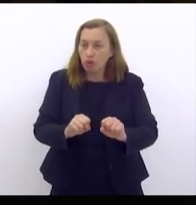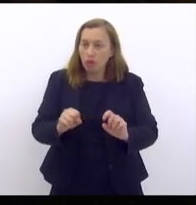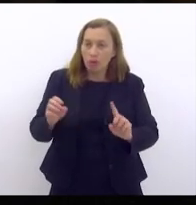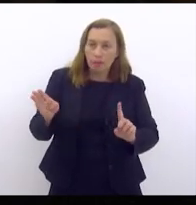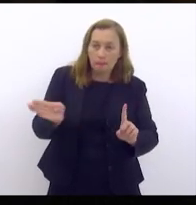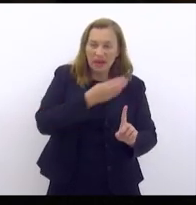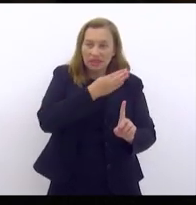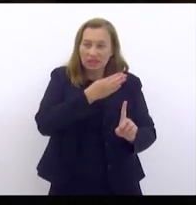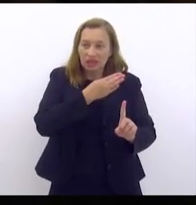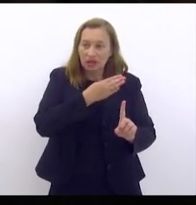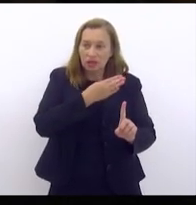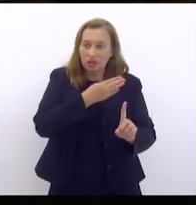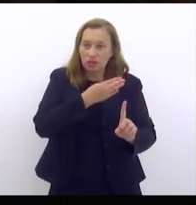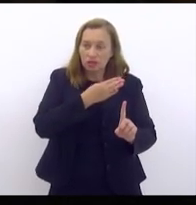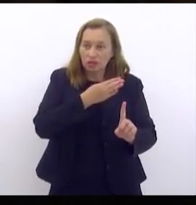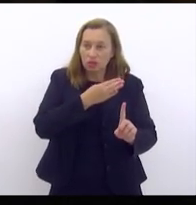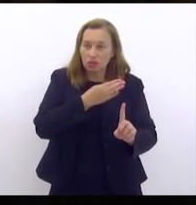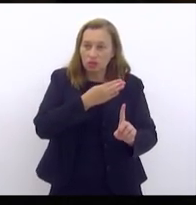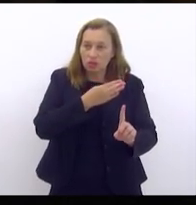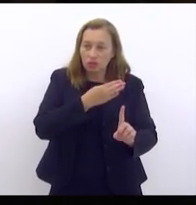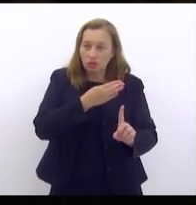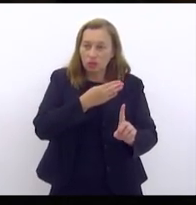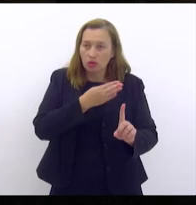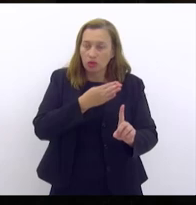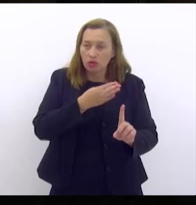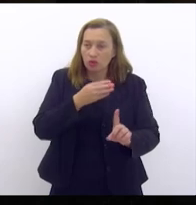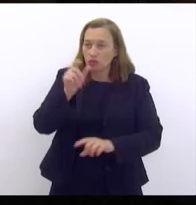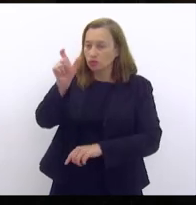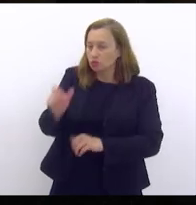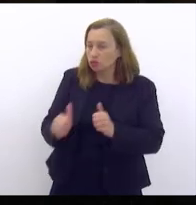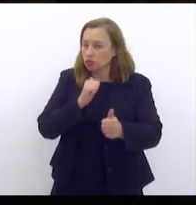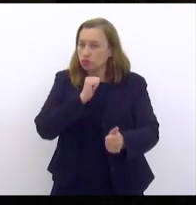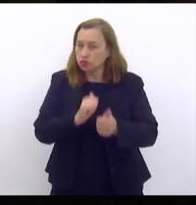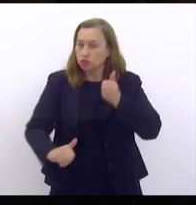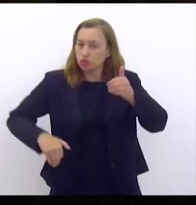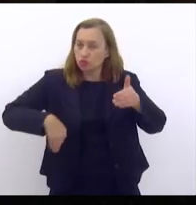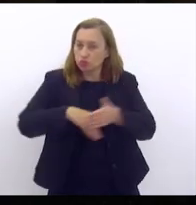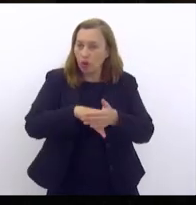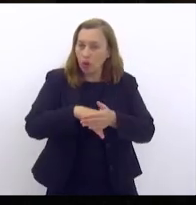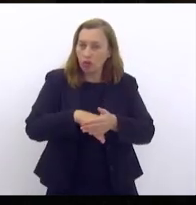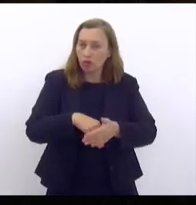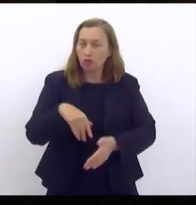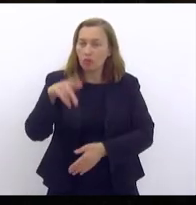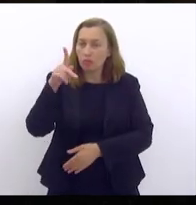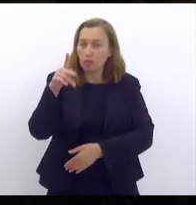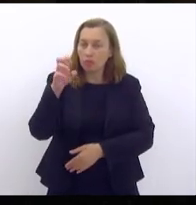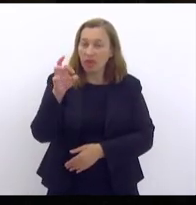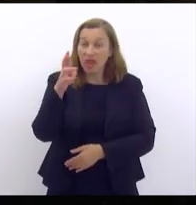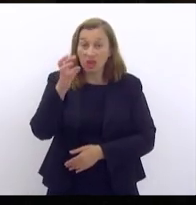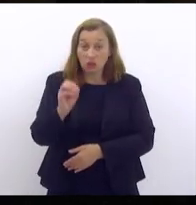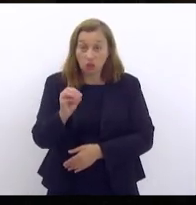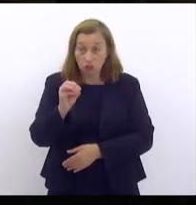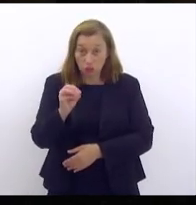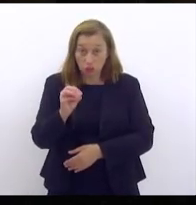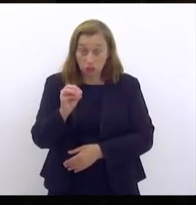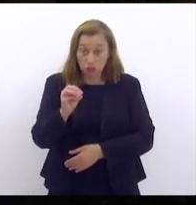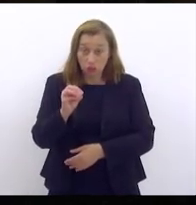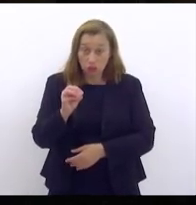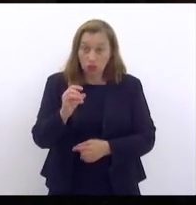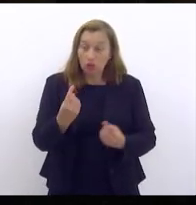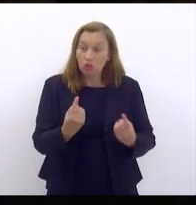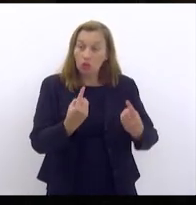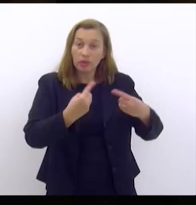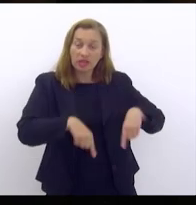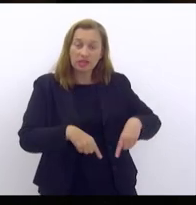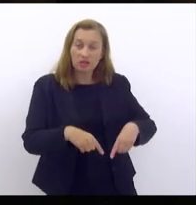o centroavante titular do Flamengo naquela oportunidade, chamado Pedro, no jogo contra o Atlético